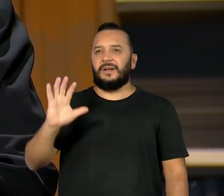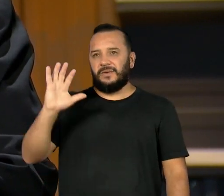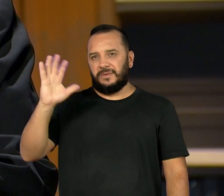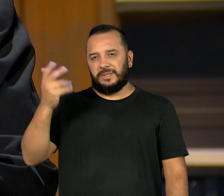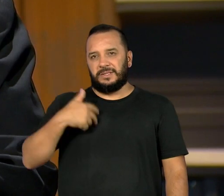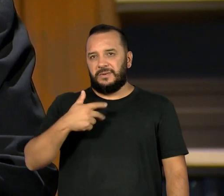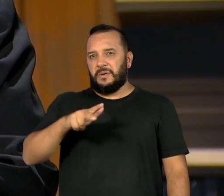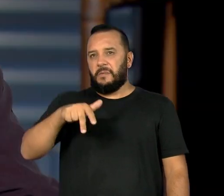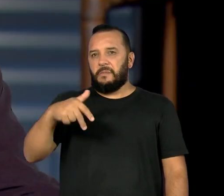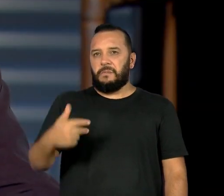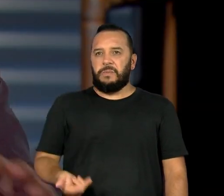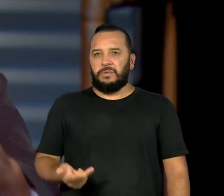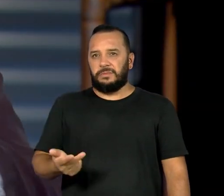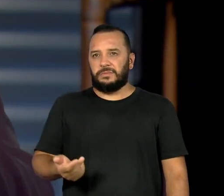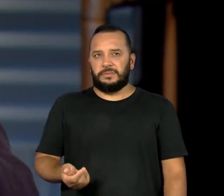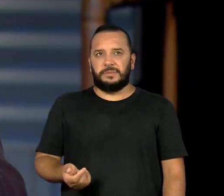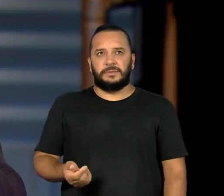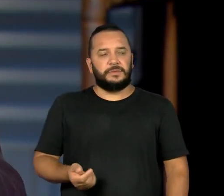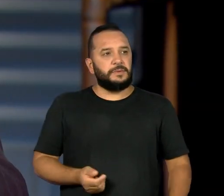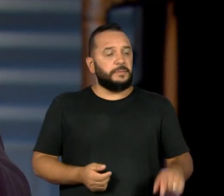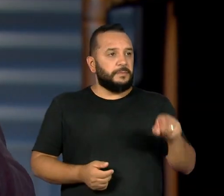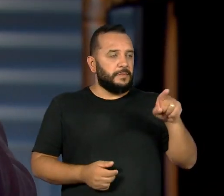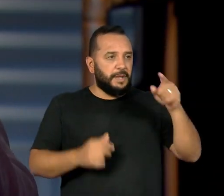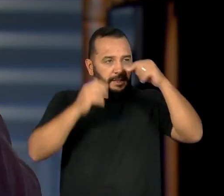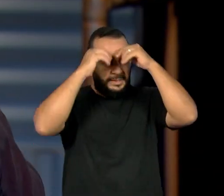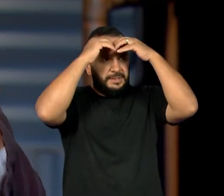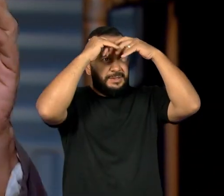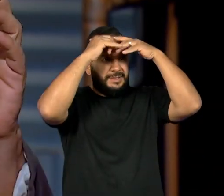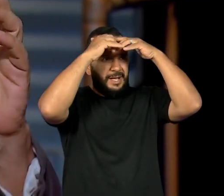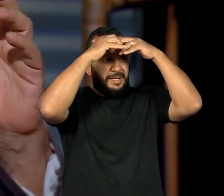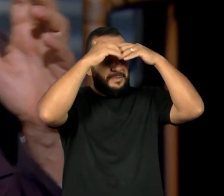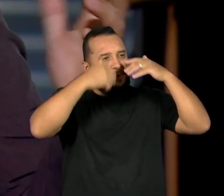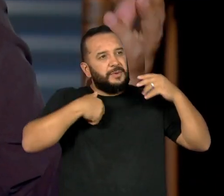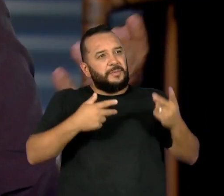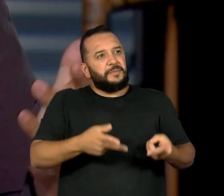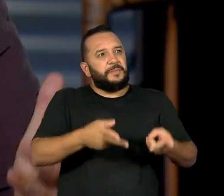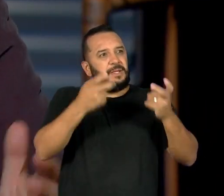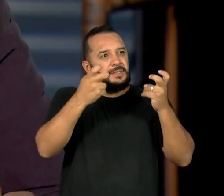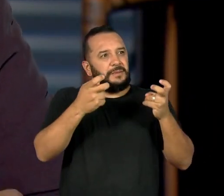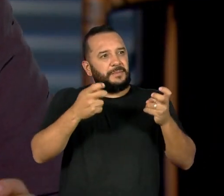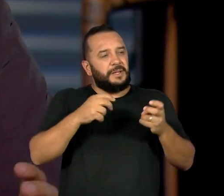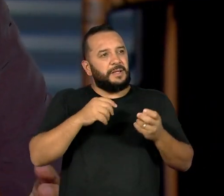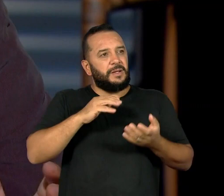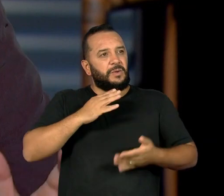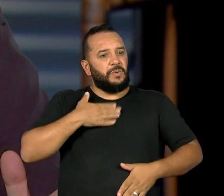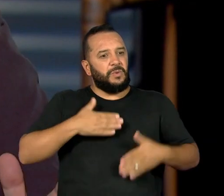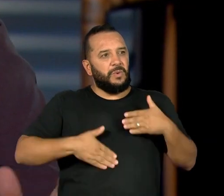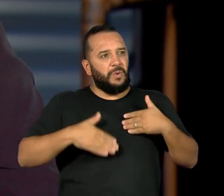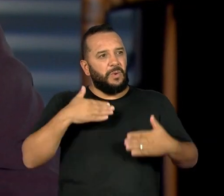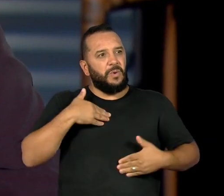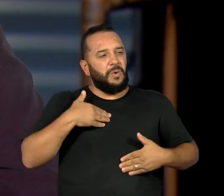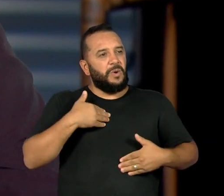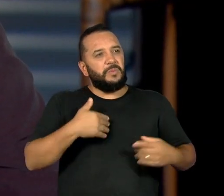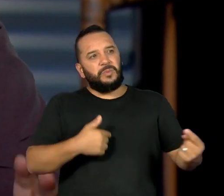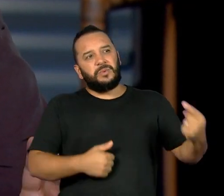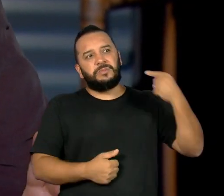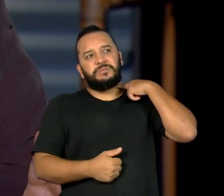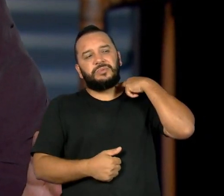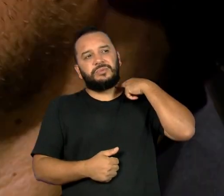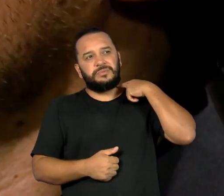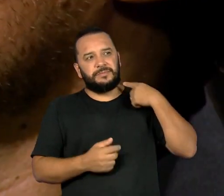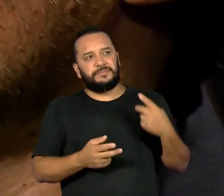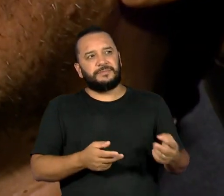Sei. Quanto tempo leva para o cérebro registrar que o corpo levou um tiro? Você tem essa memória, assim,